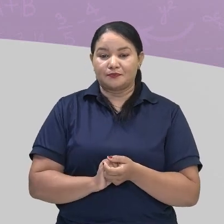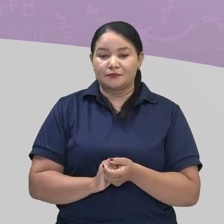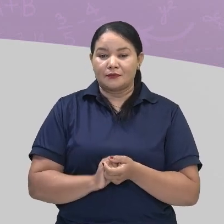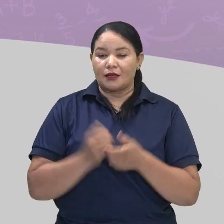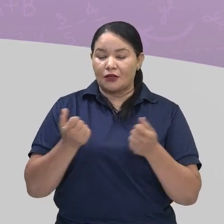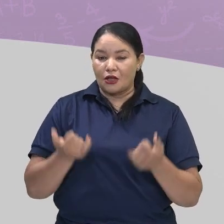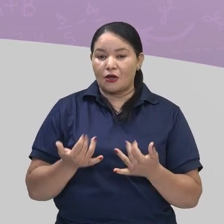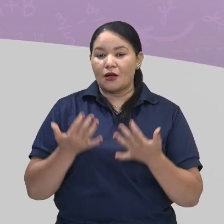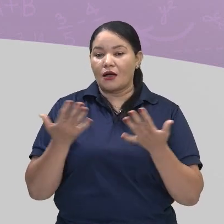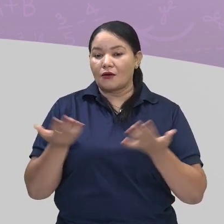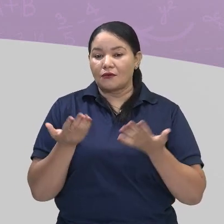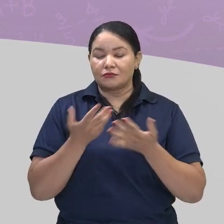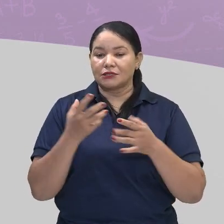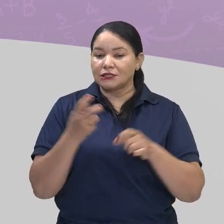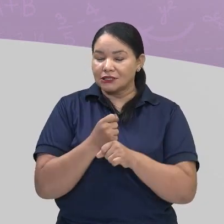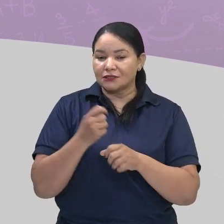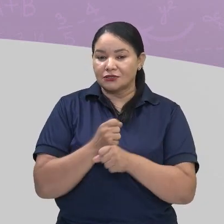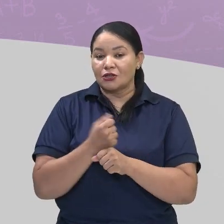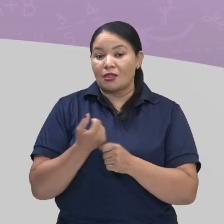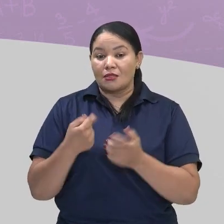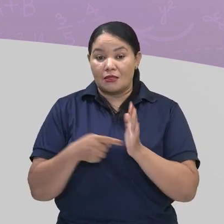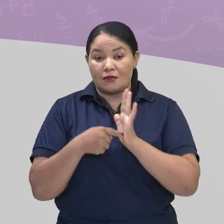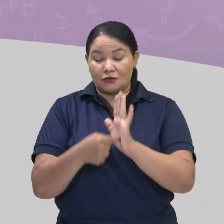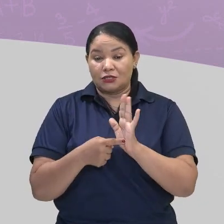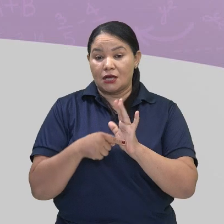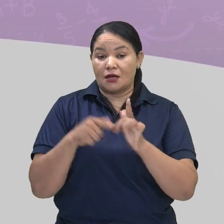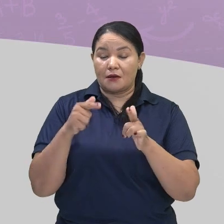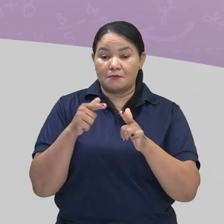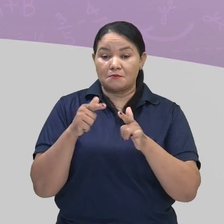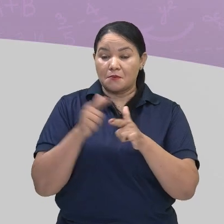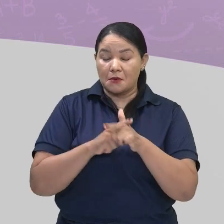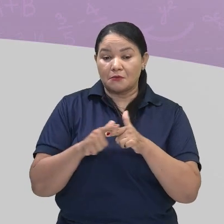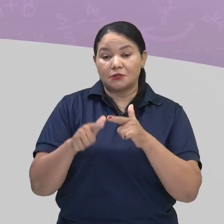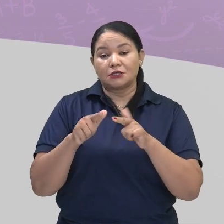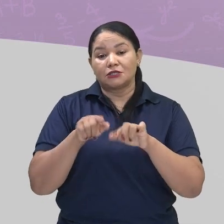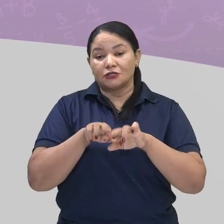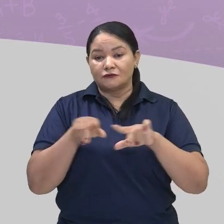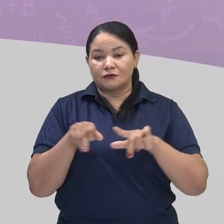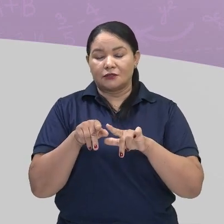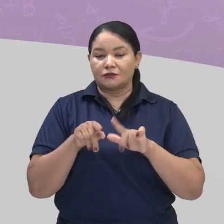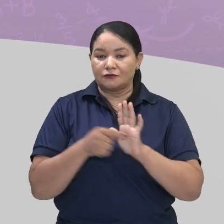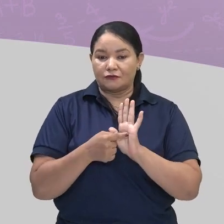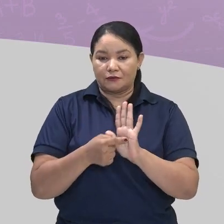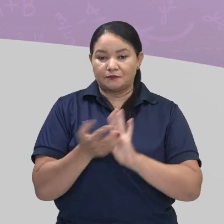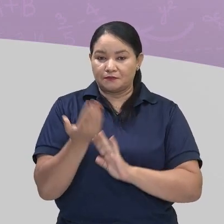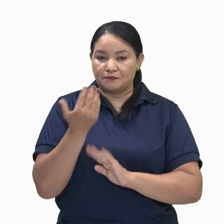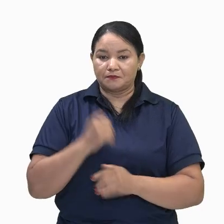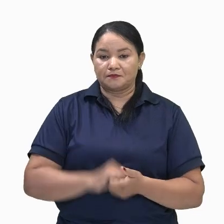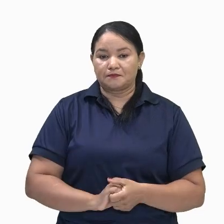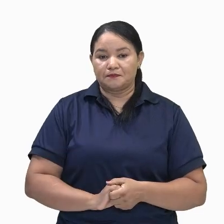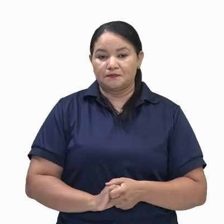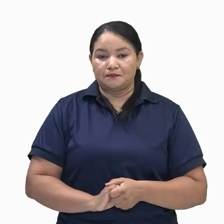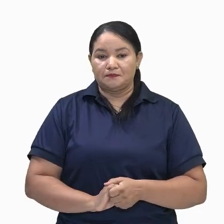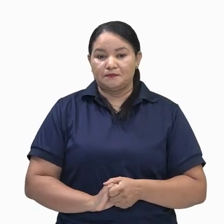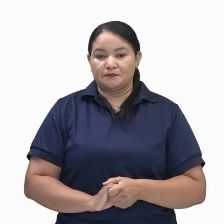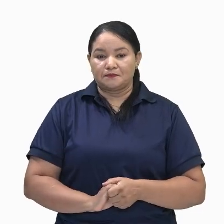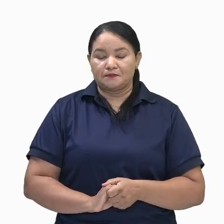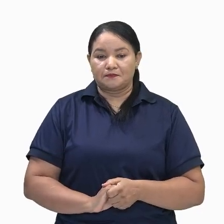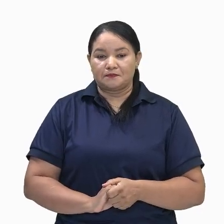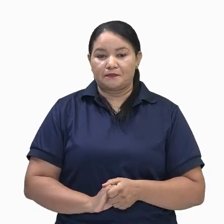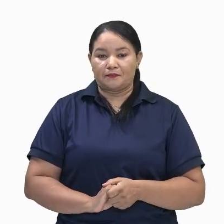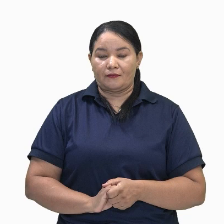alguns cálculos, né? Mostrar algumas situações, problemas que vocês vão gostar muito. Beleza? Vem comigo. Bom,